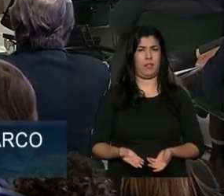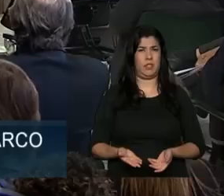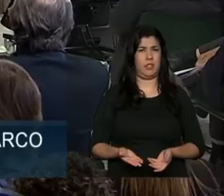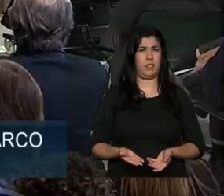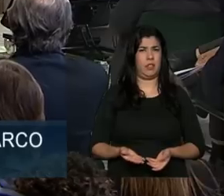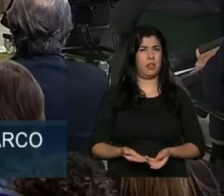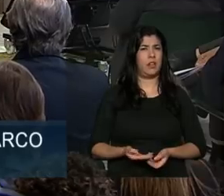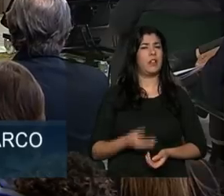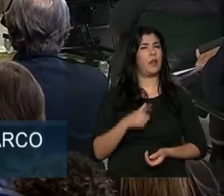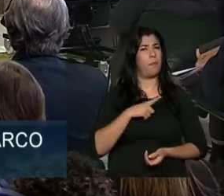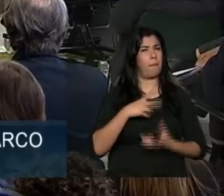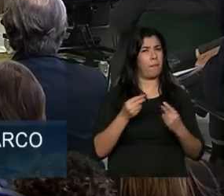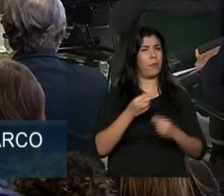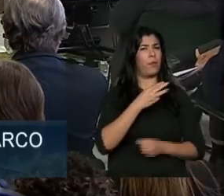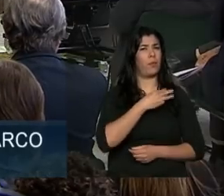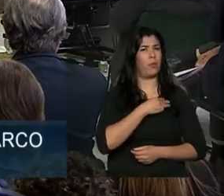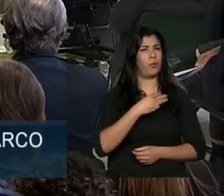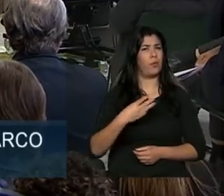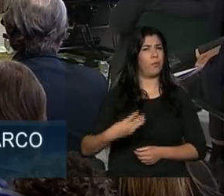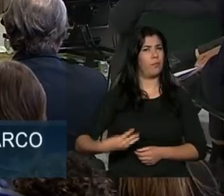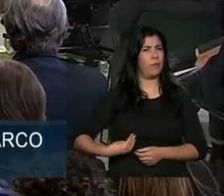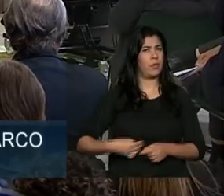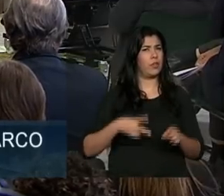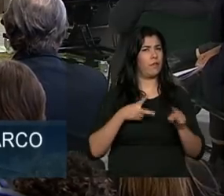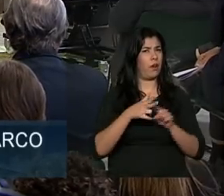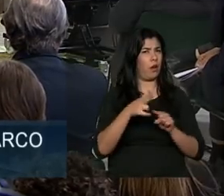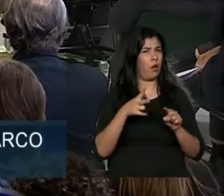vai cortar muito dinheiro seu. Prepara.